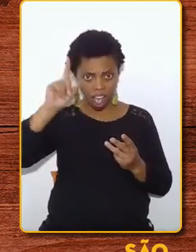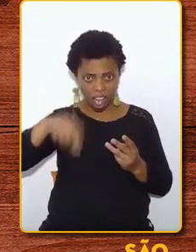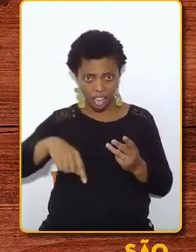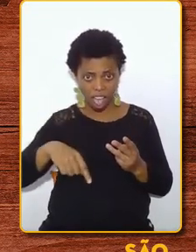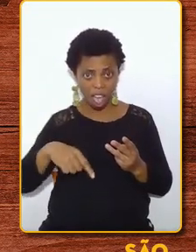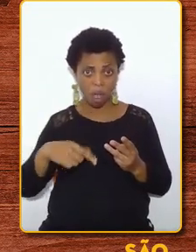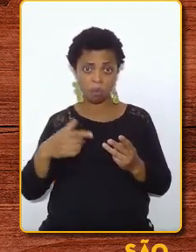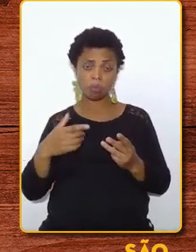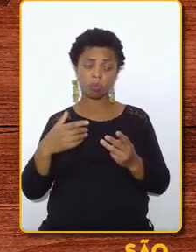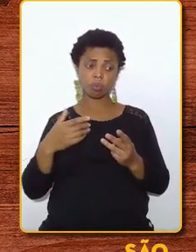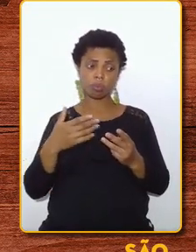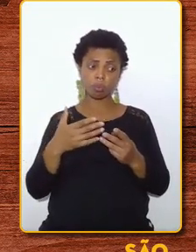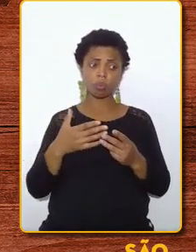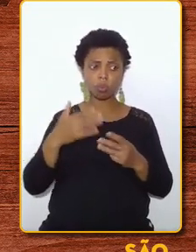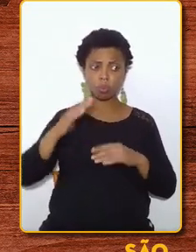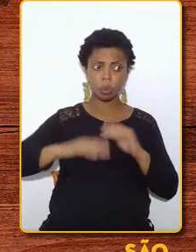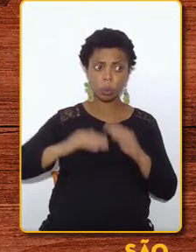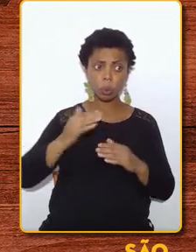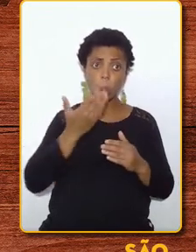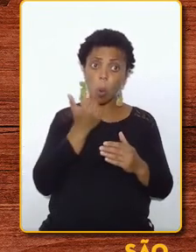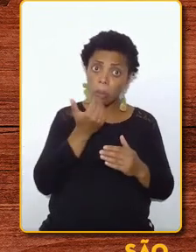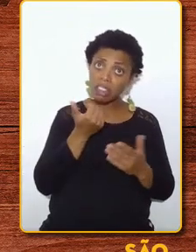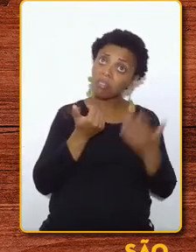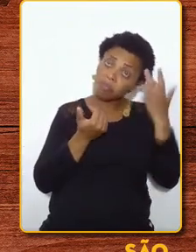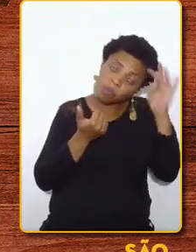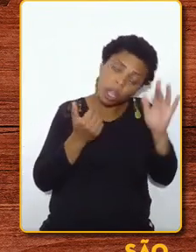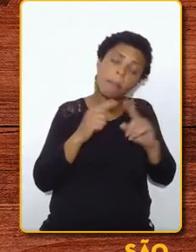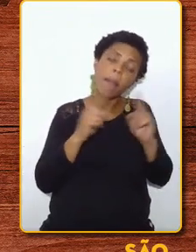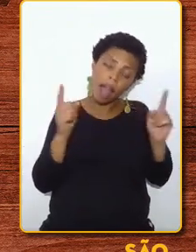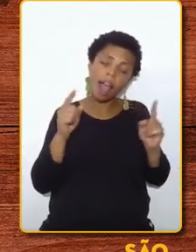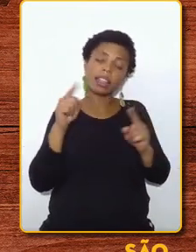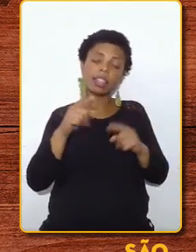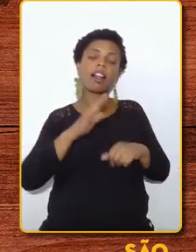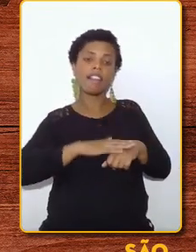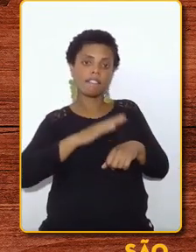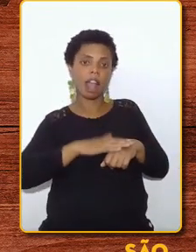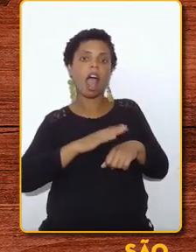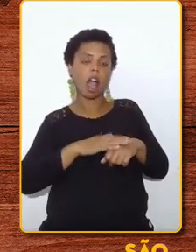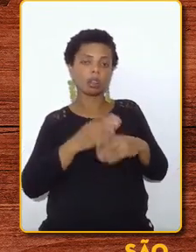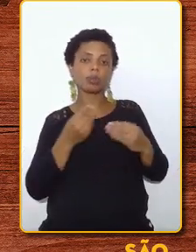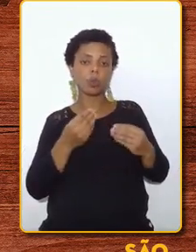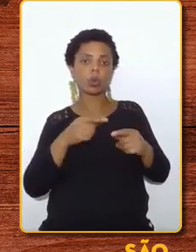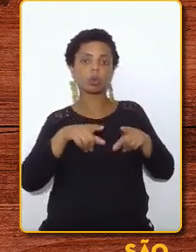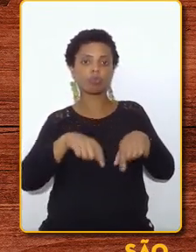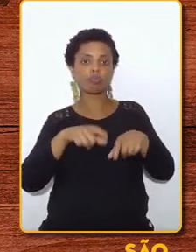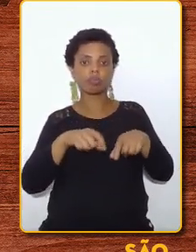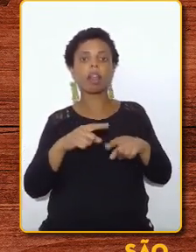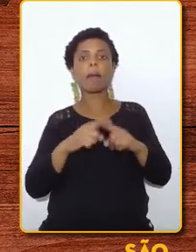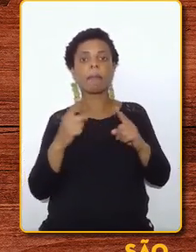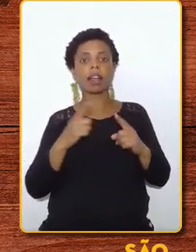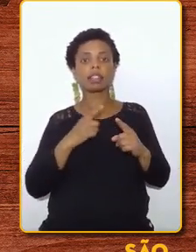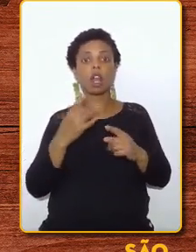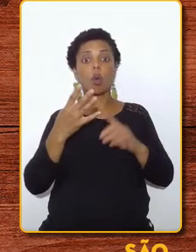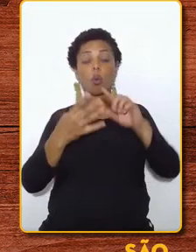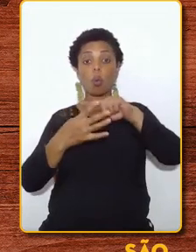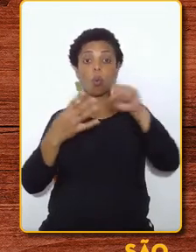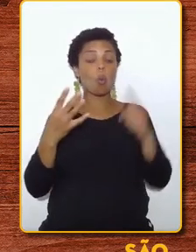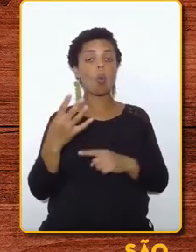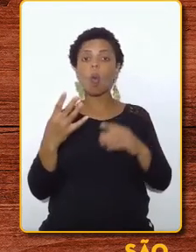de alimentos, ao mesmo tempo, bate 4 recordes. Recorde de produção de grãos, recorde de